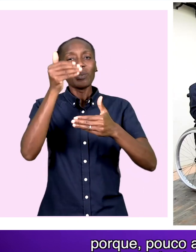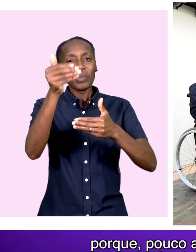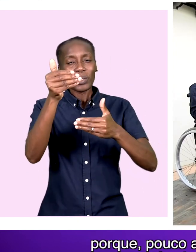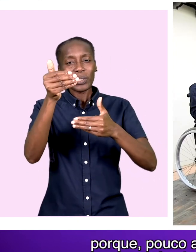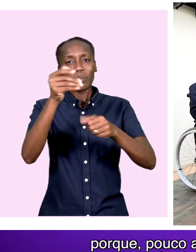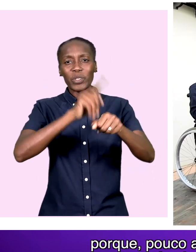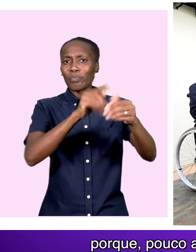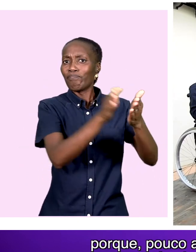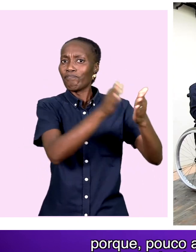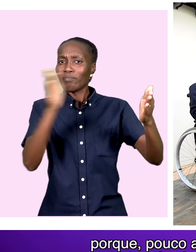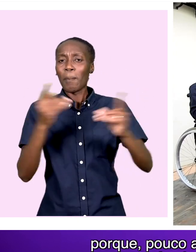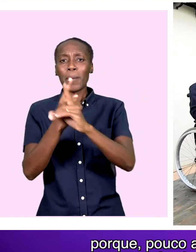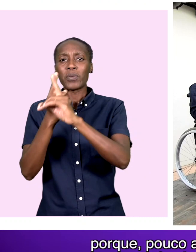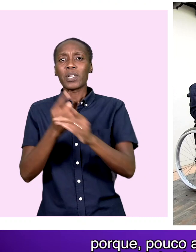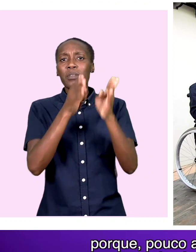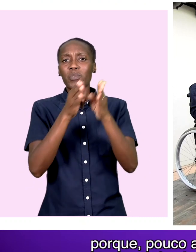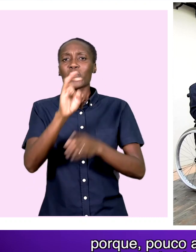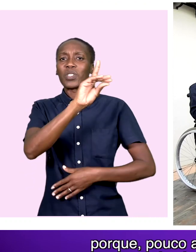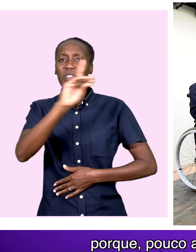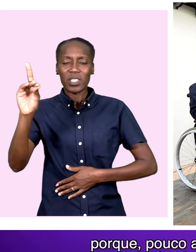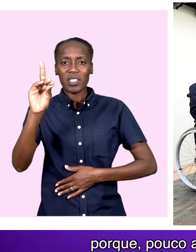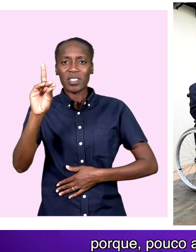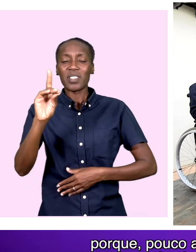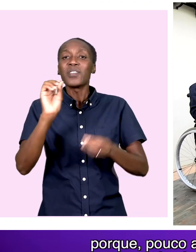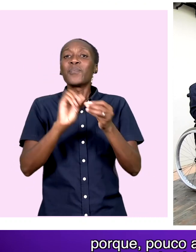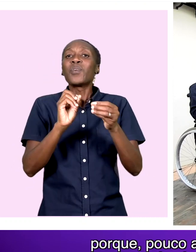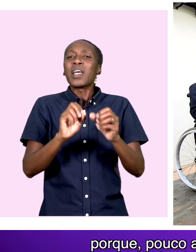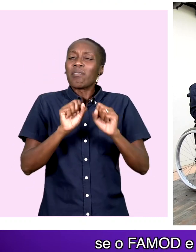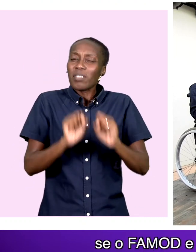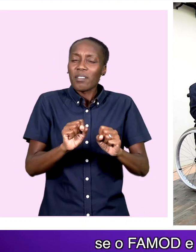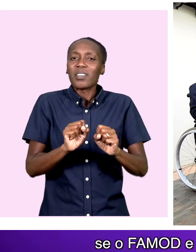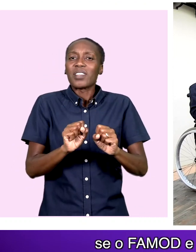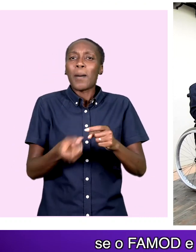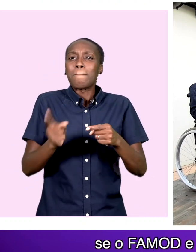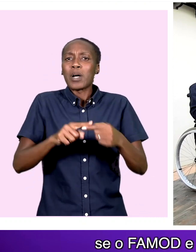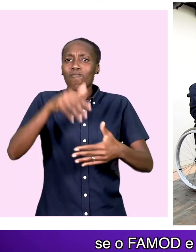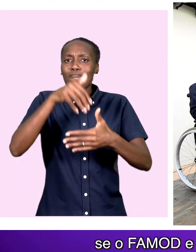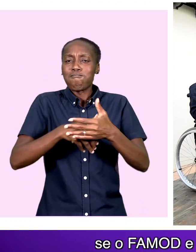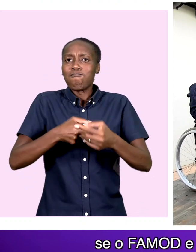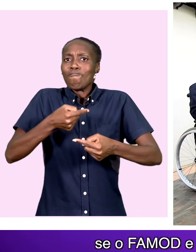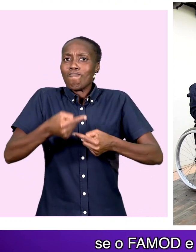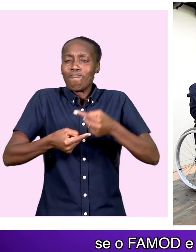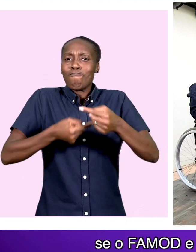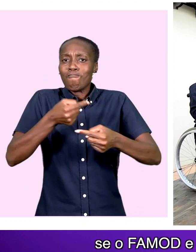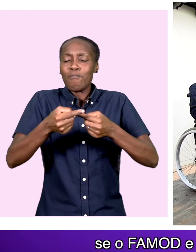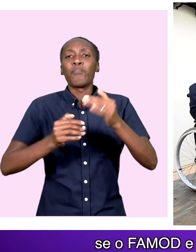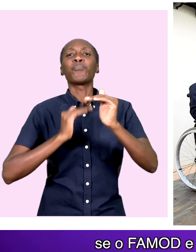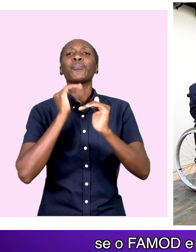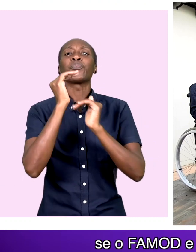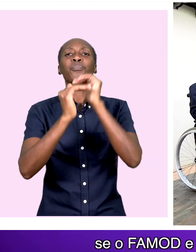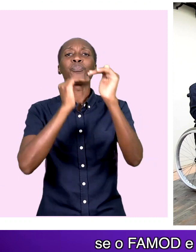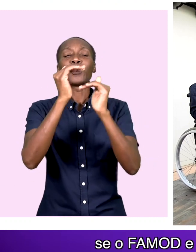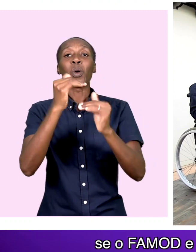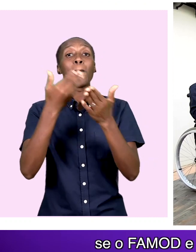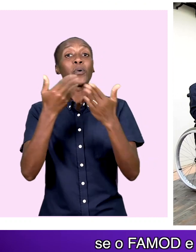vamos participando deste processo, como eu disse. Se a TV Surdo está no processo, se o FAMOD e o Observatório são